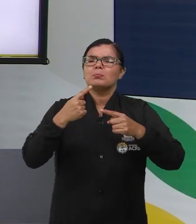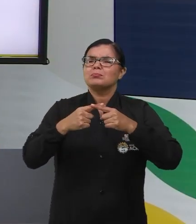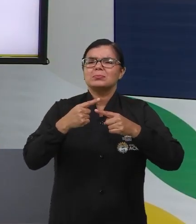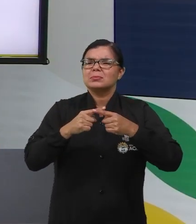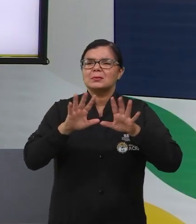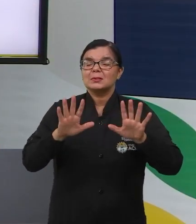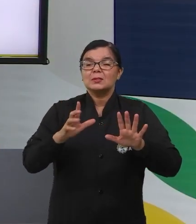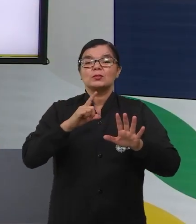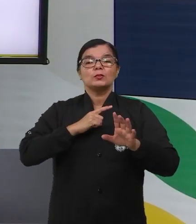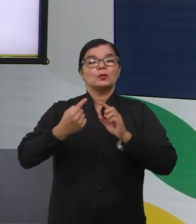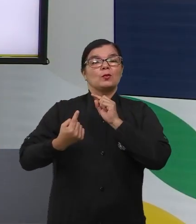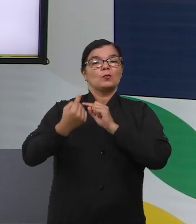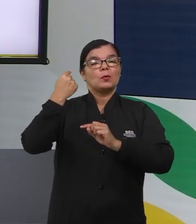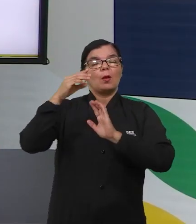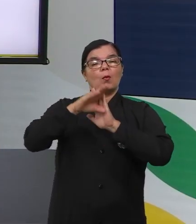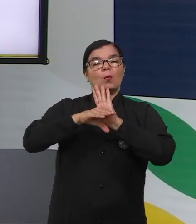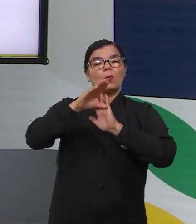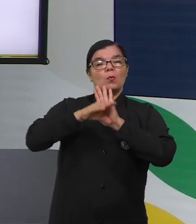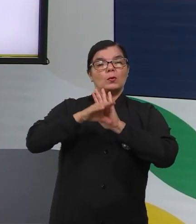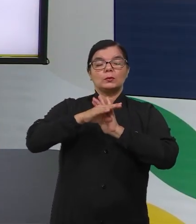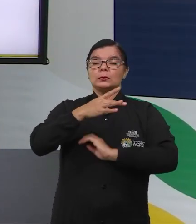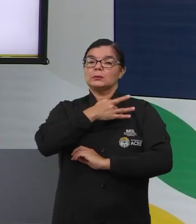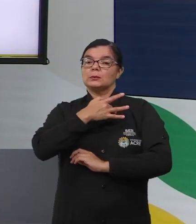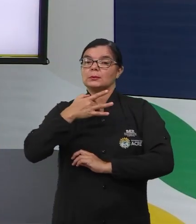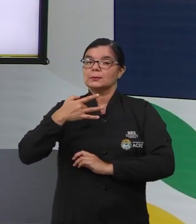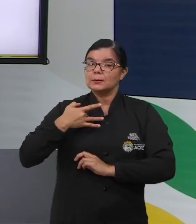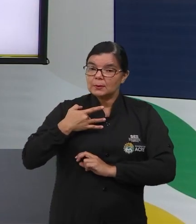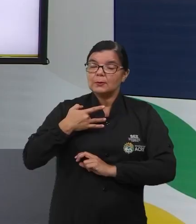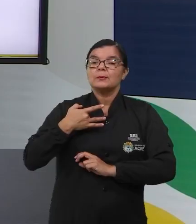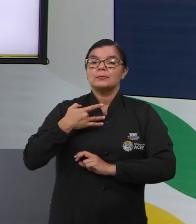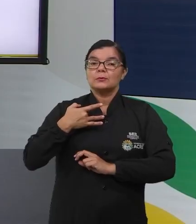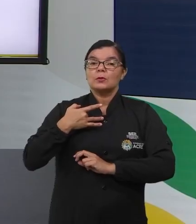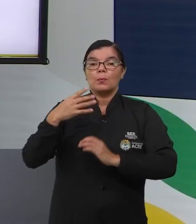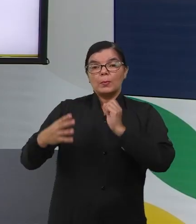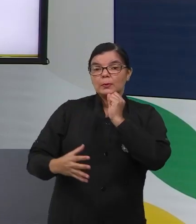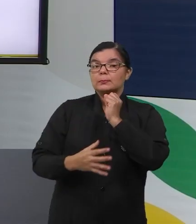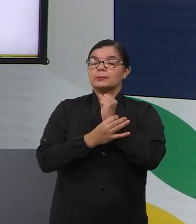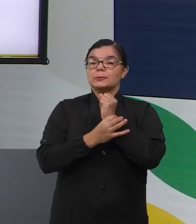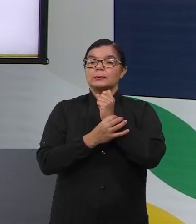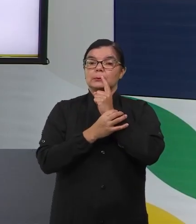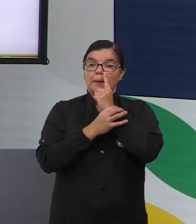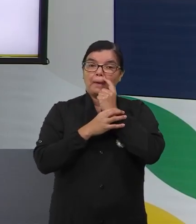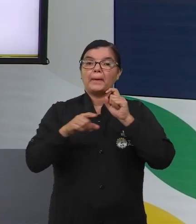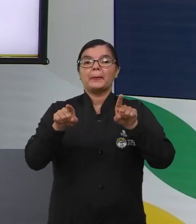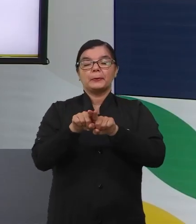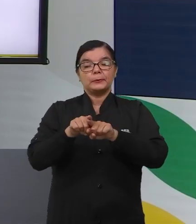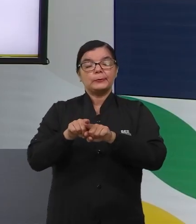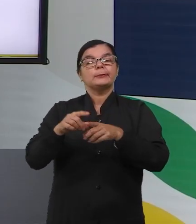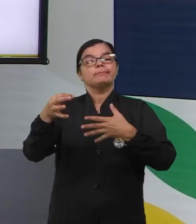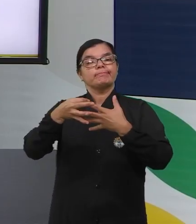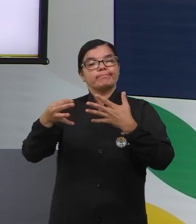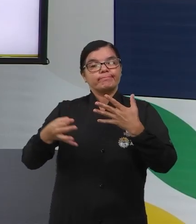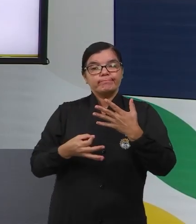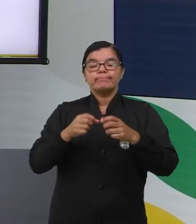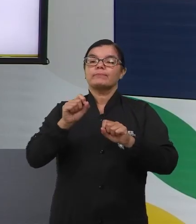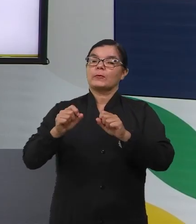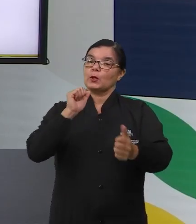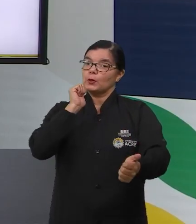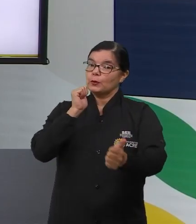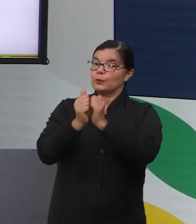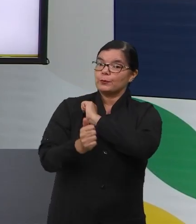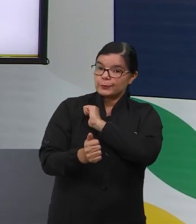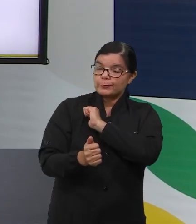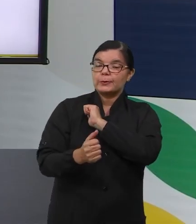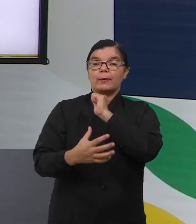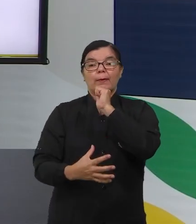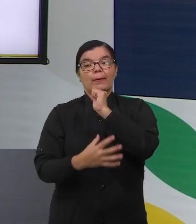Porque a gente tinha ali um conteúdo abordando saúde que vai ser garantida, por exemplo, como um instrumento através do esporte que